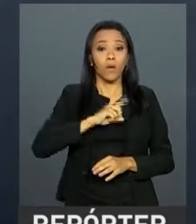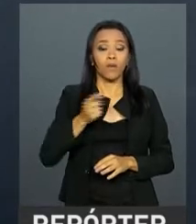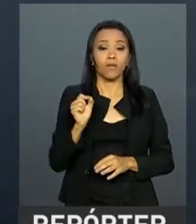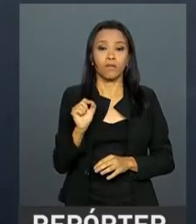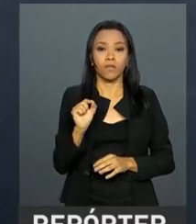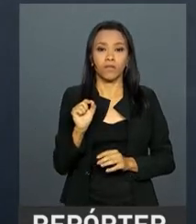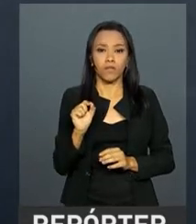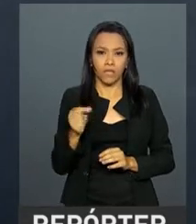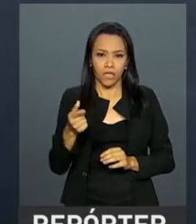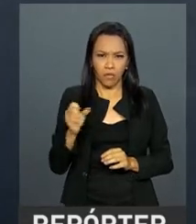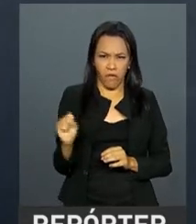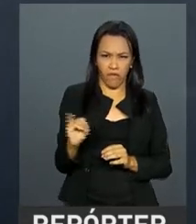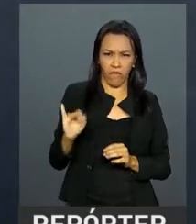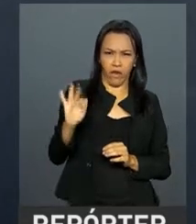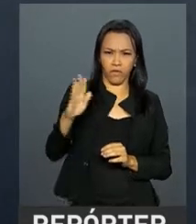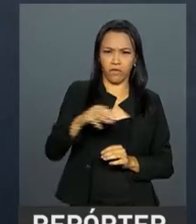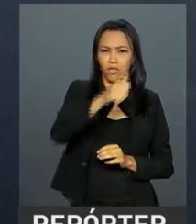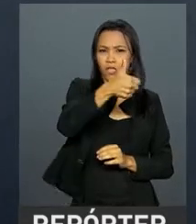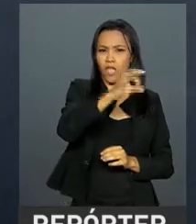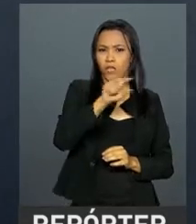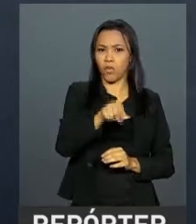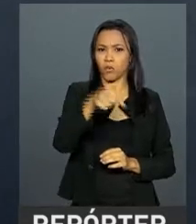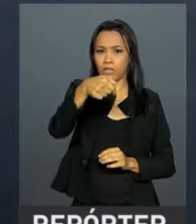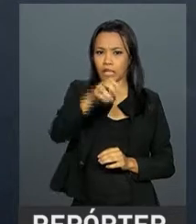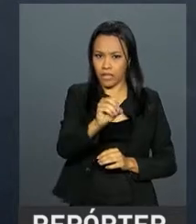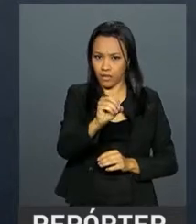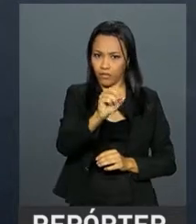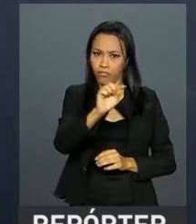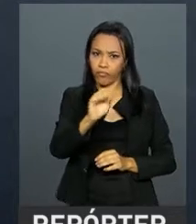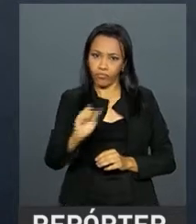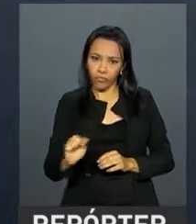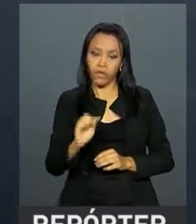previsão inflacionária de 10,70